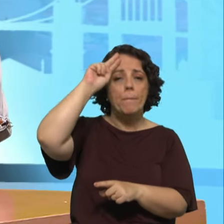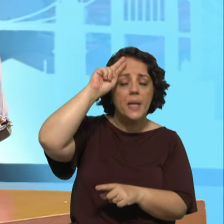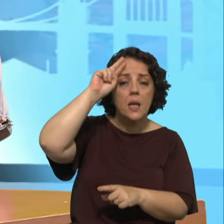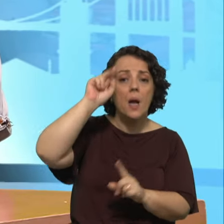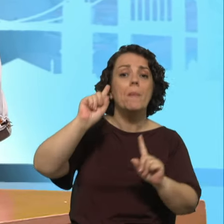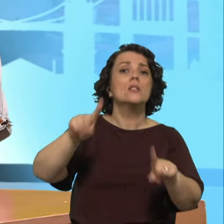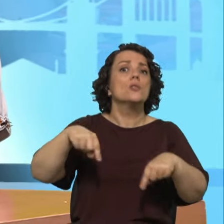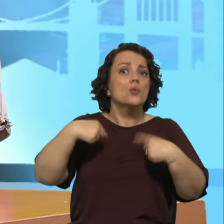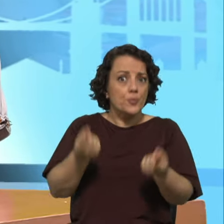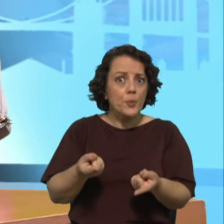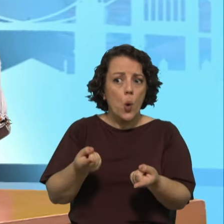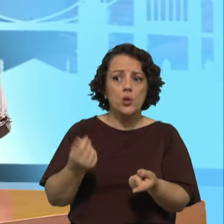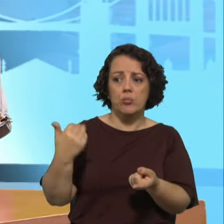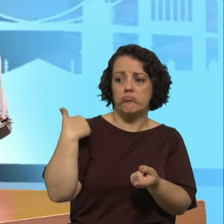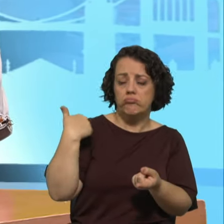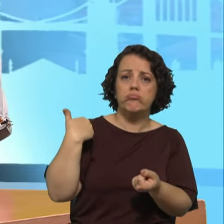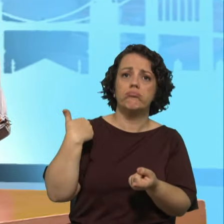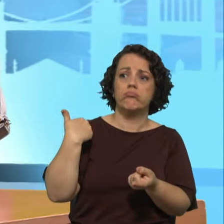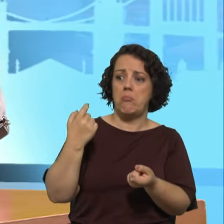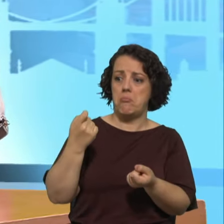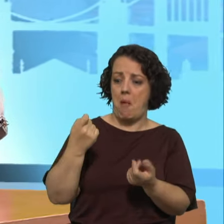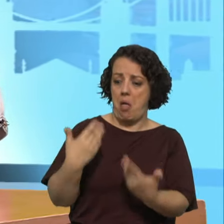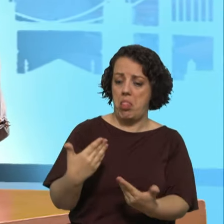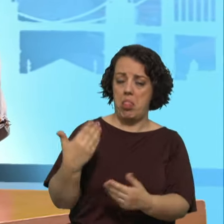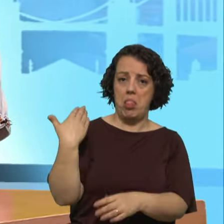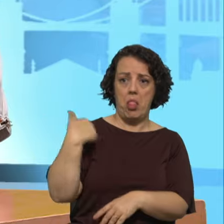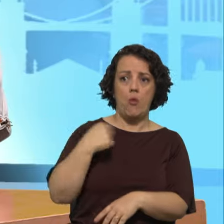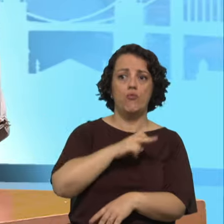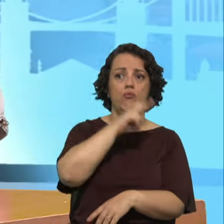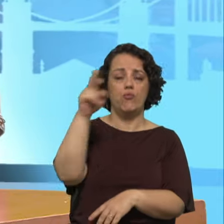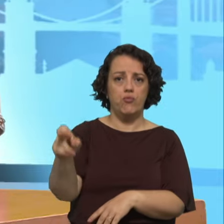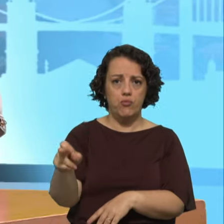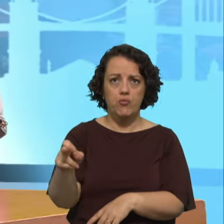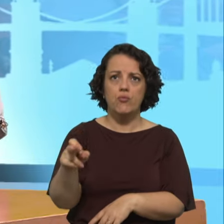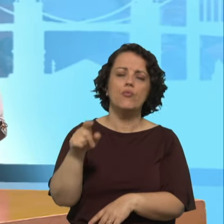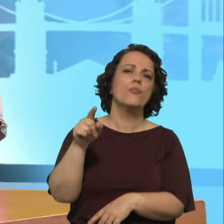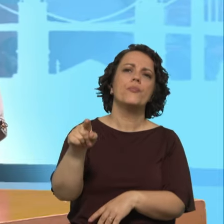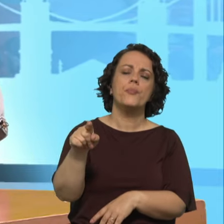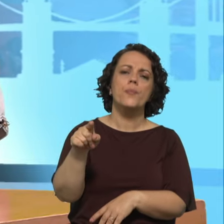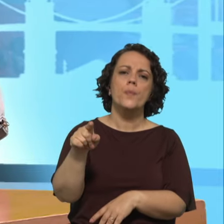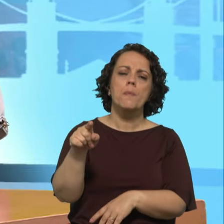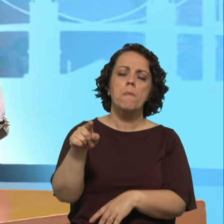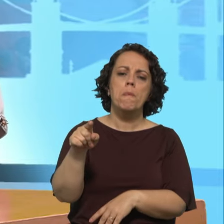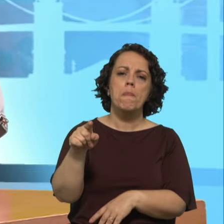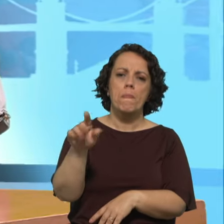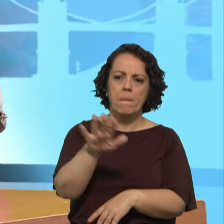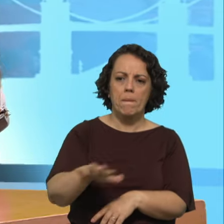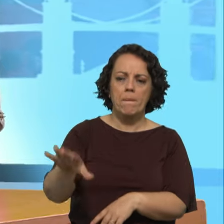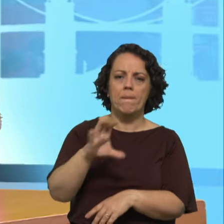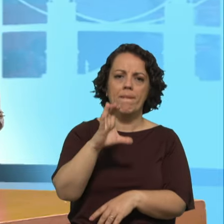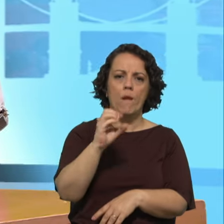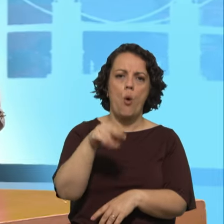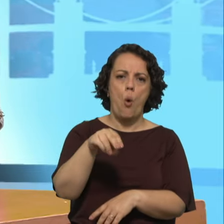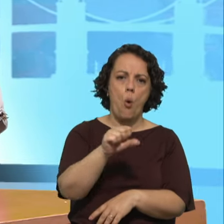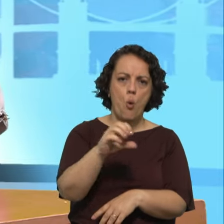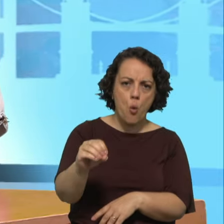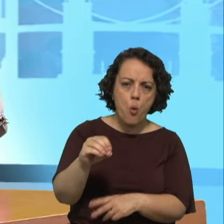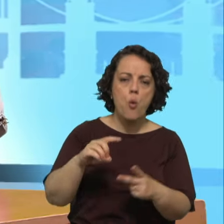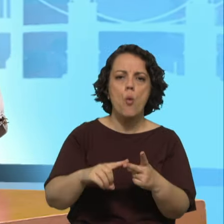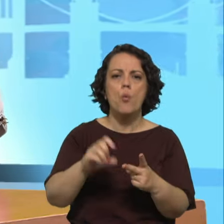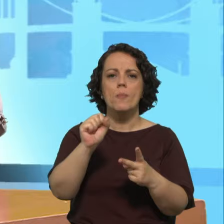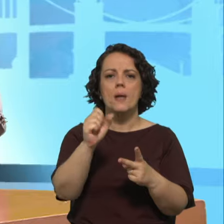acompanhar colegas meus ainda agora acabei de fazer uma visita ao Congo BRZ Vil e a e ao Gabão que são realidades para